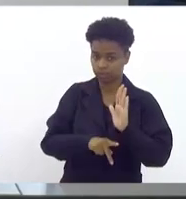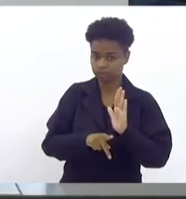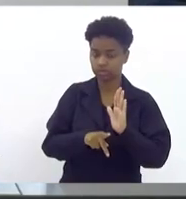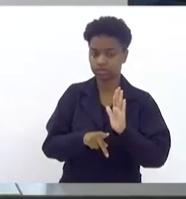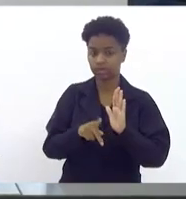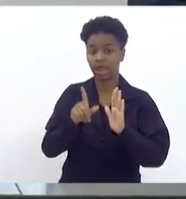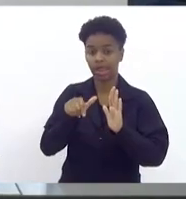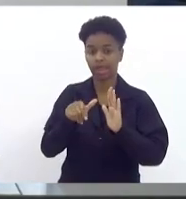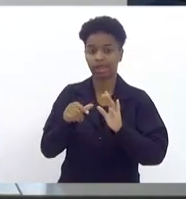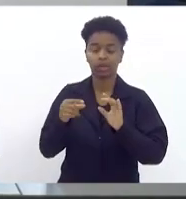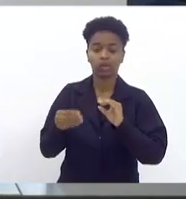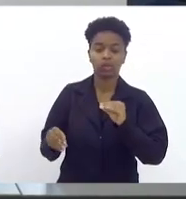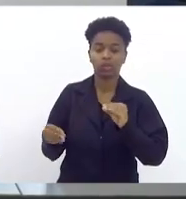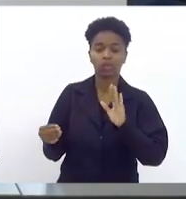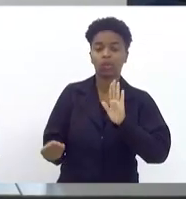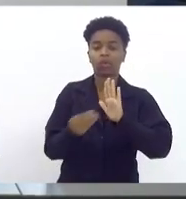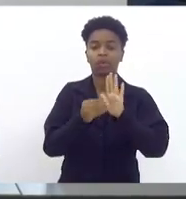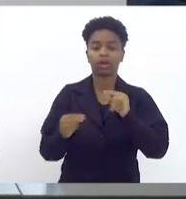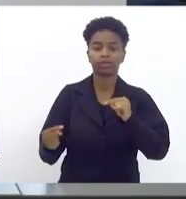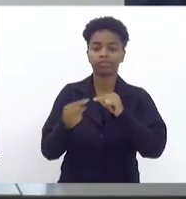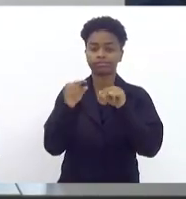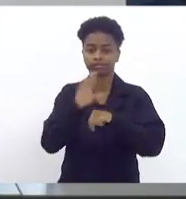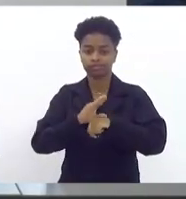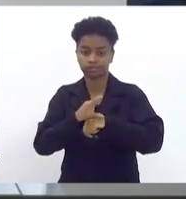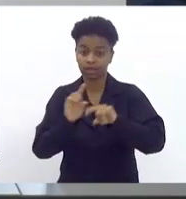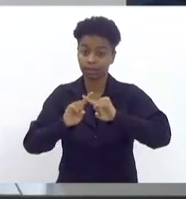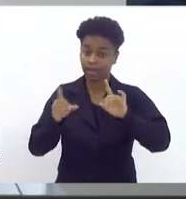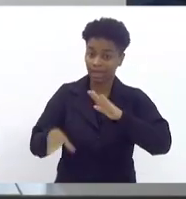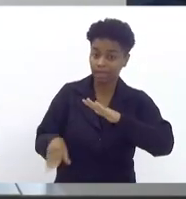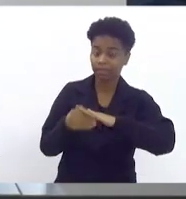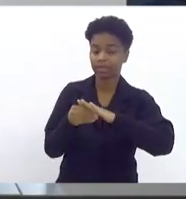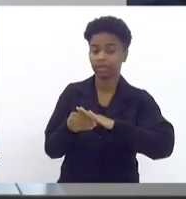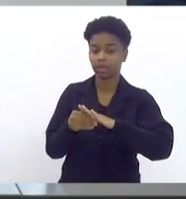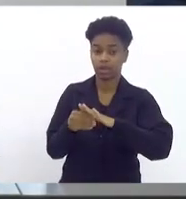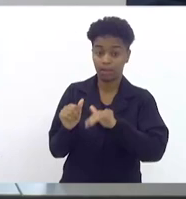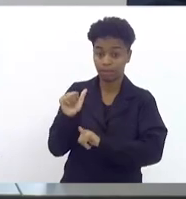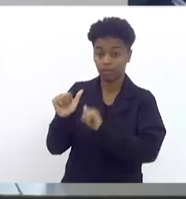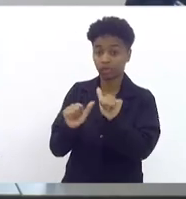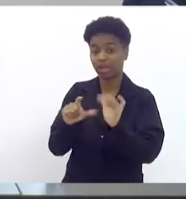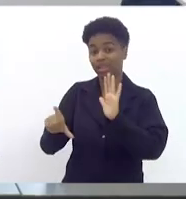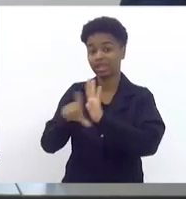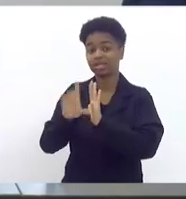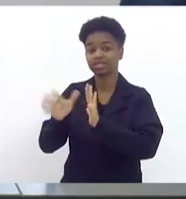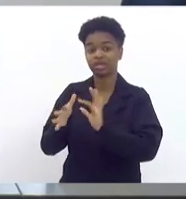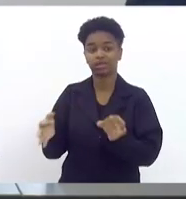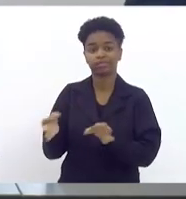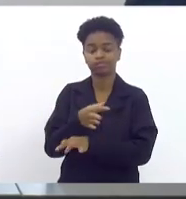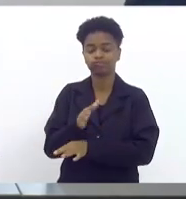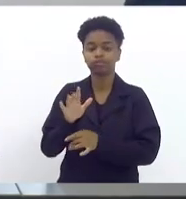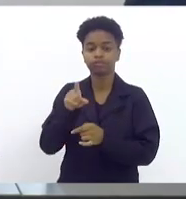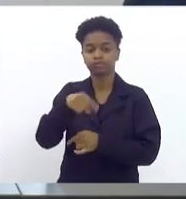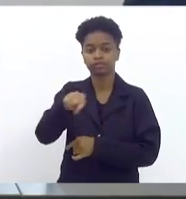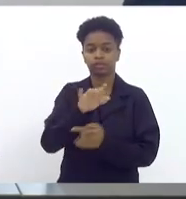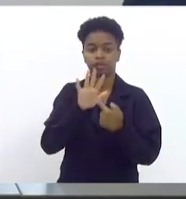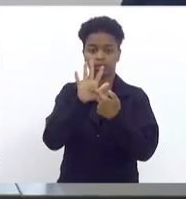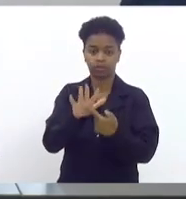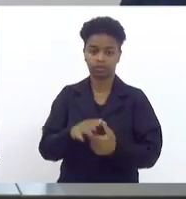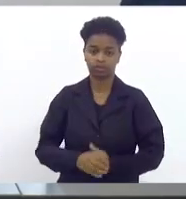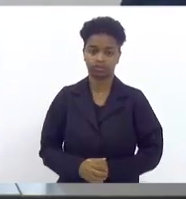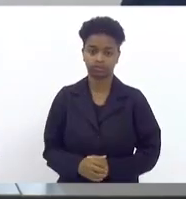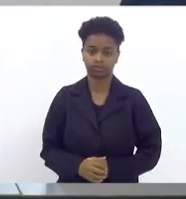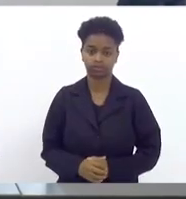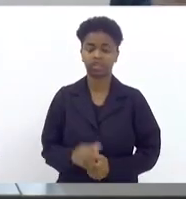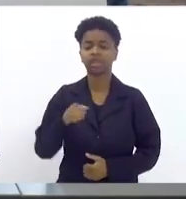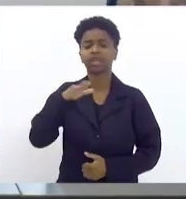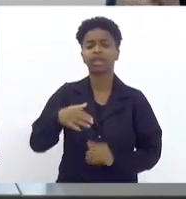fazer uma constitucionalidade com emendas, alterando, modificando a lei que foi sabiamente apontada por Vossa Excelência. Eu não sei nem quem é o